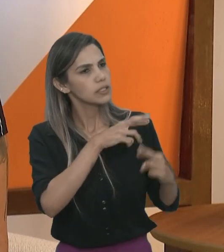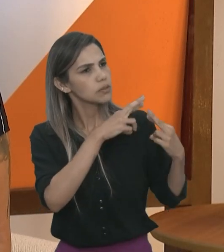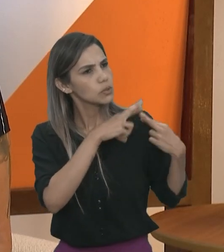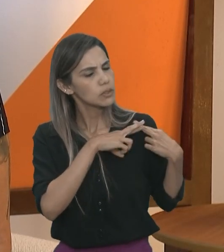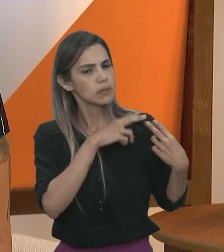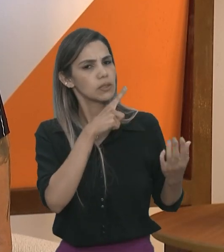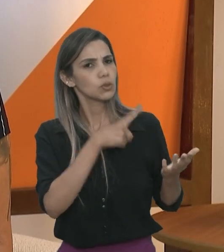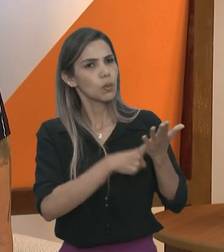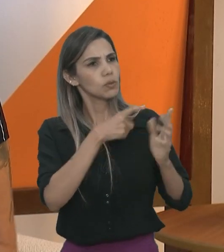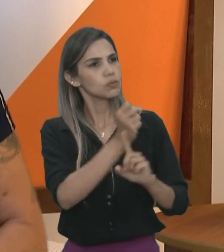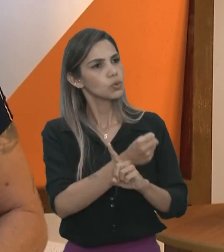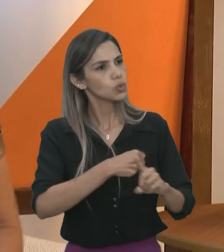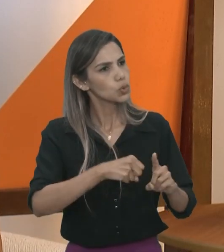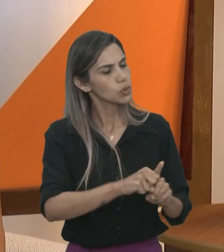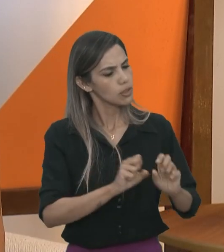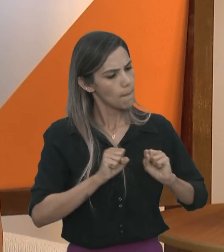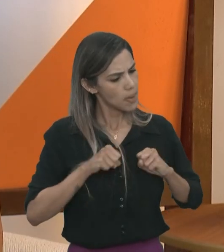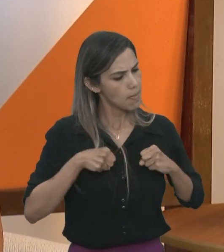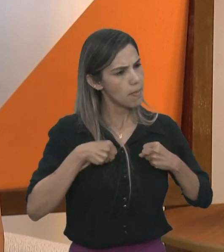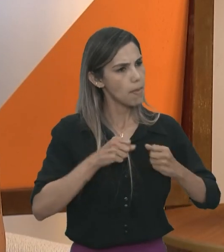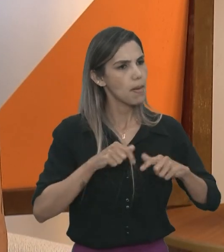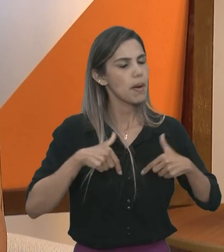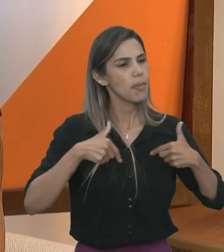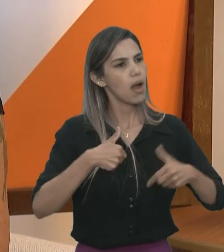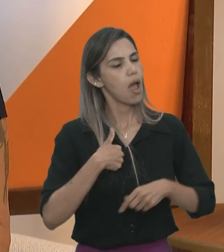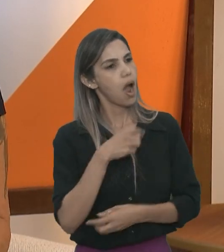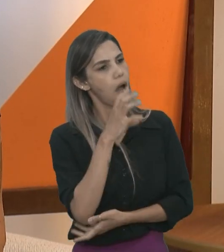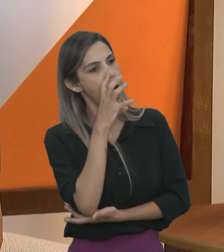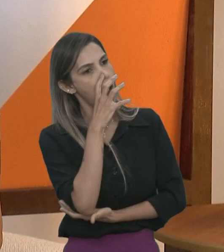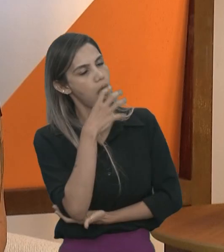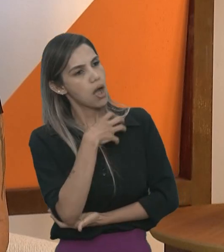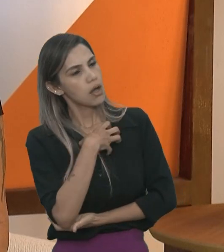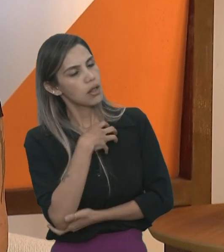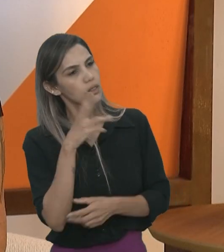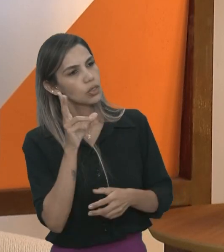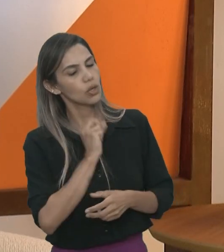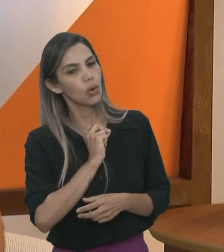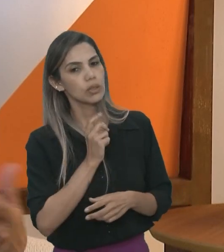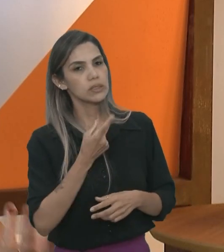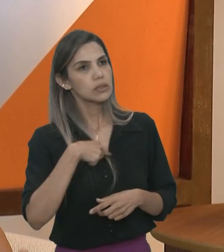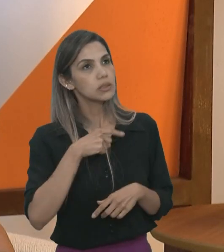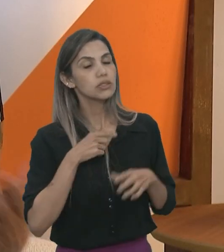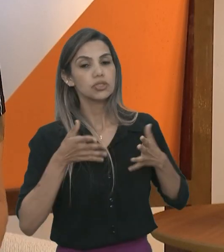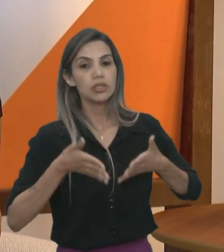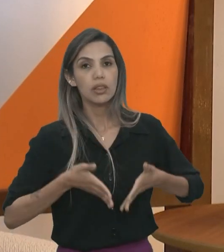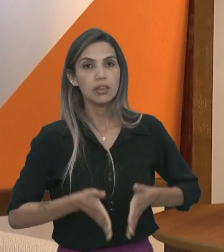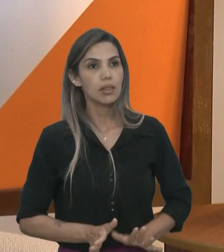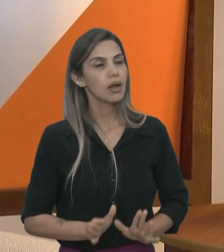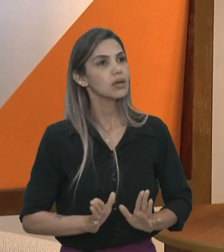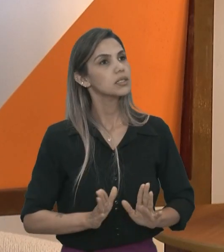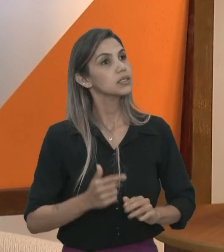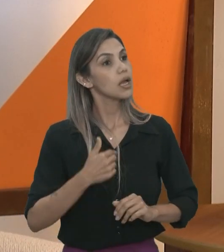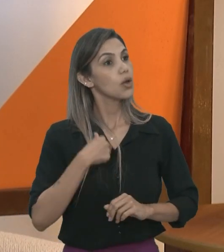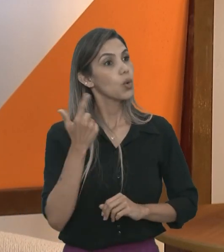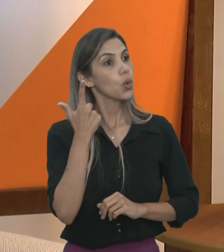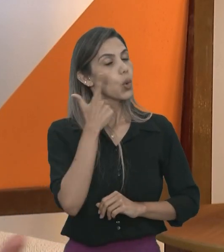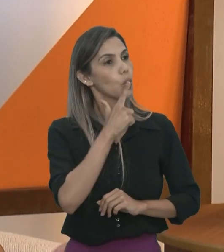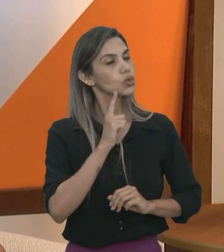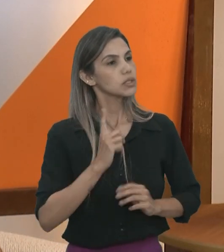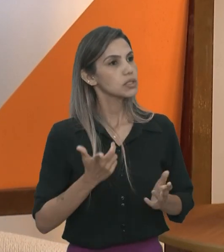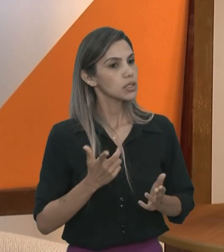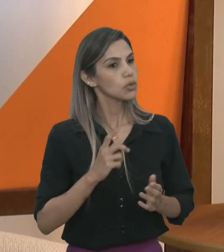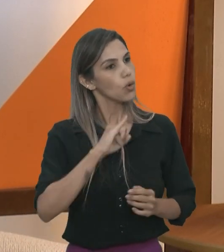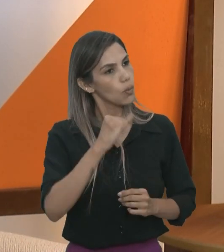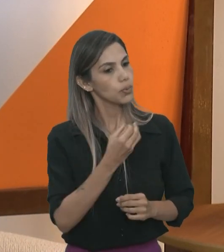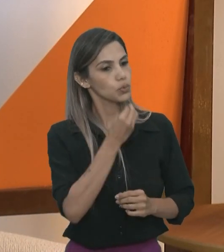engajamento. E eu achei aquilo muito bonito, né? Falava, nossa, a gente nasce, tem o privilégio de chegar à universidade, que infelizmente não